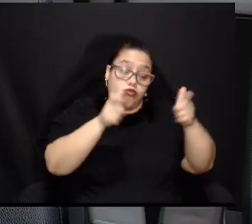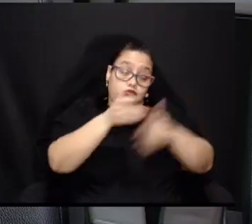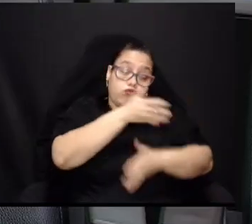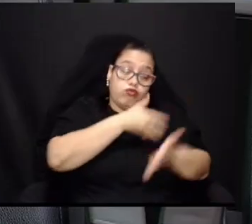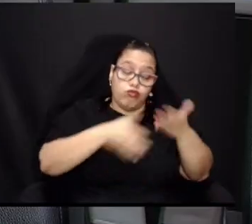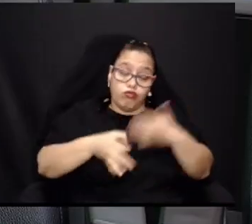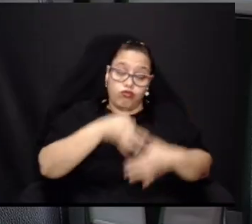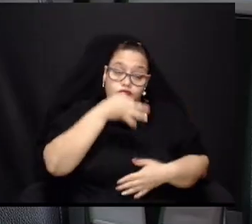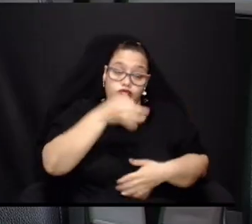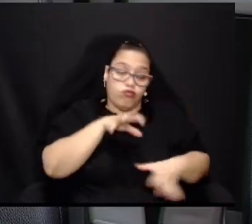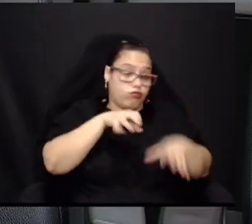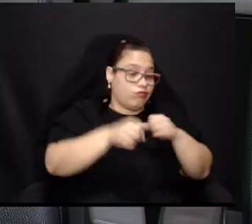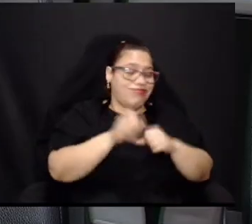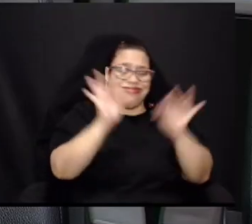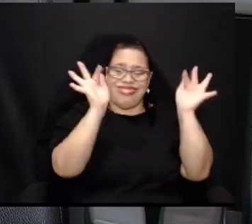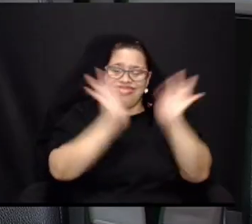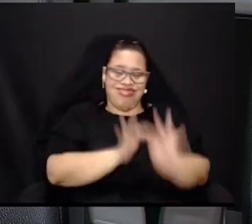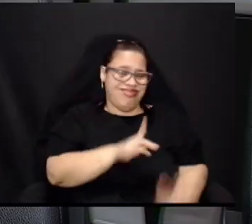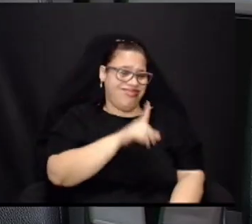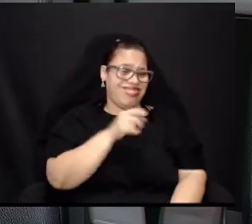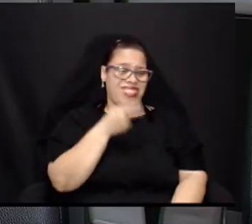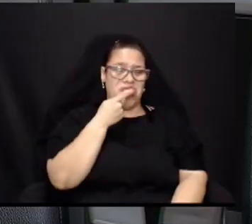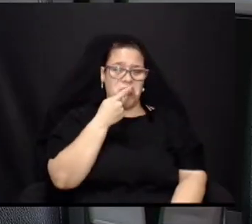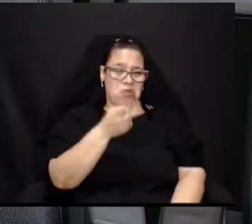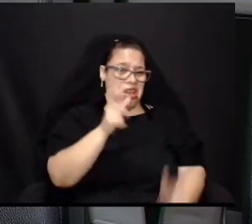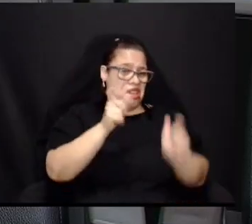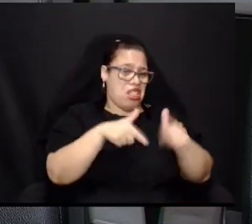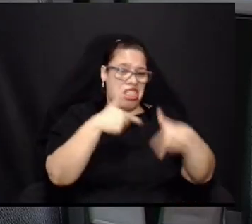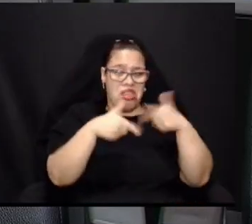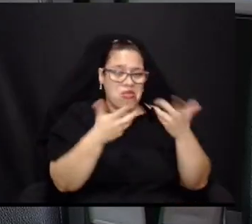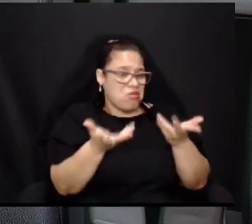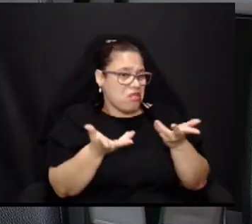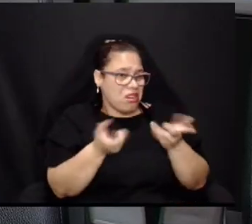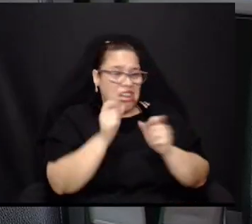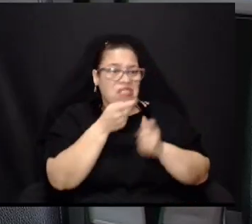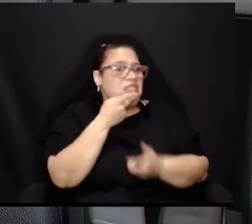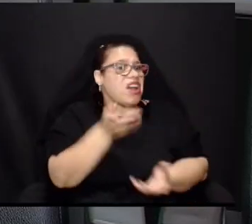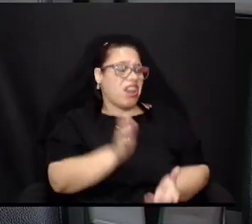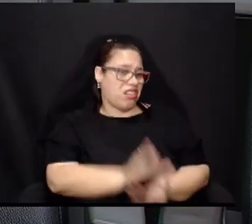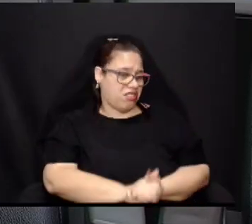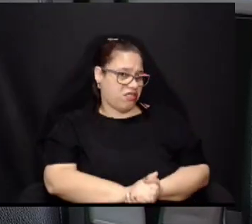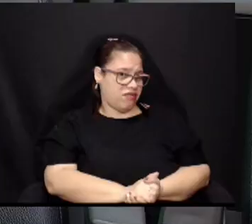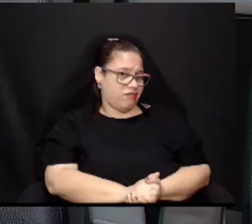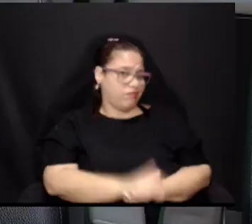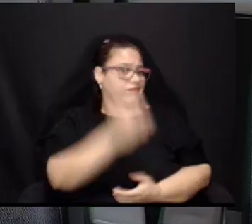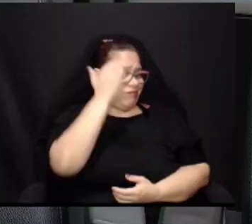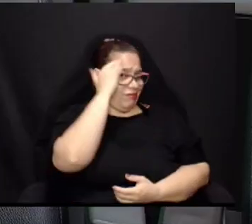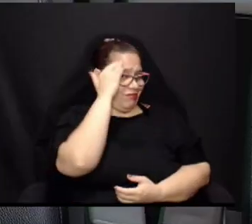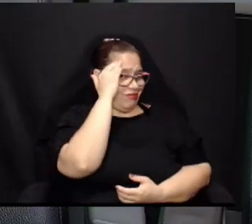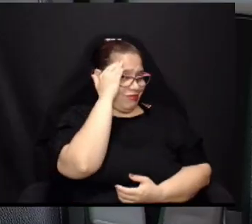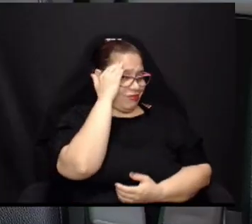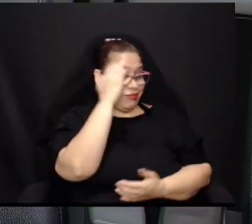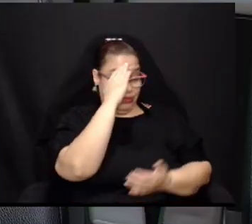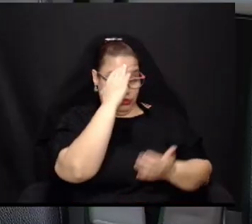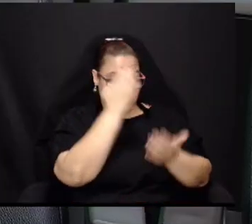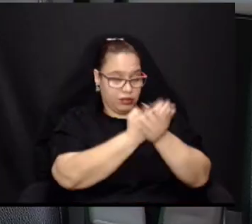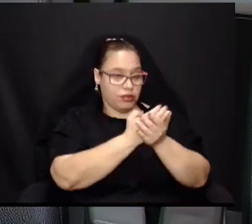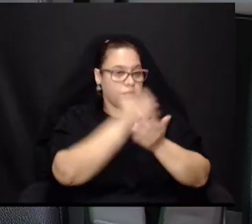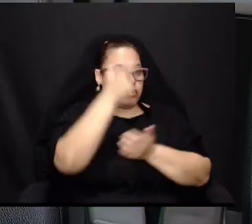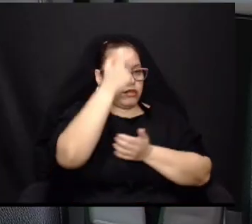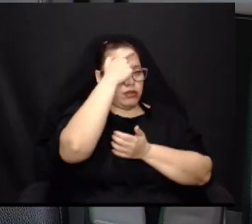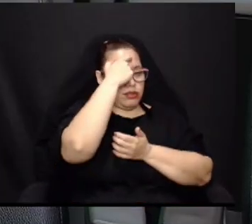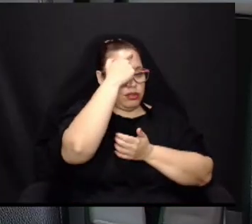está feliz, se ele não sair falando bem de onde ele trabalha, quem vai falar, entendeu? Então a gente acredita muito na conscientização do